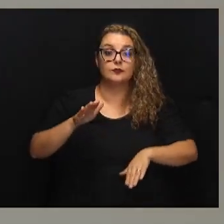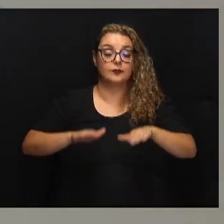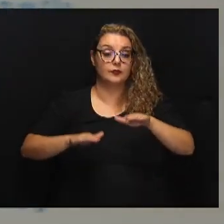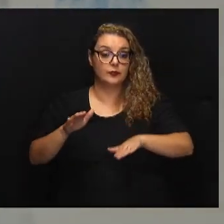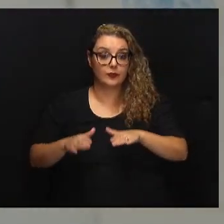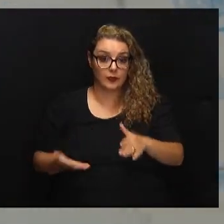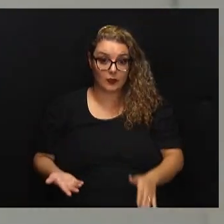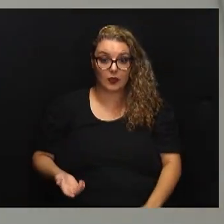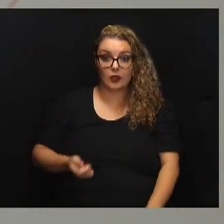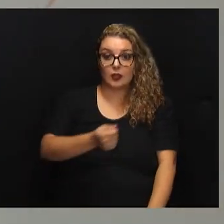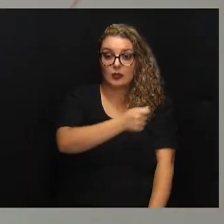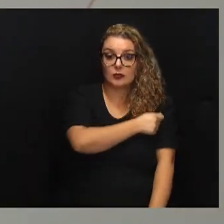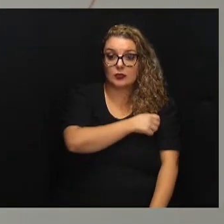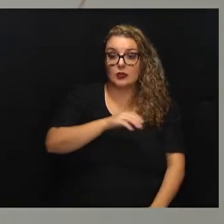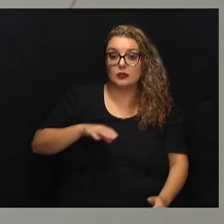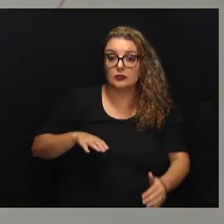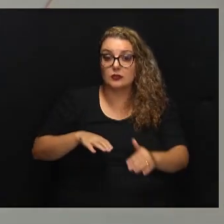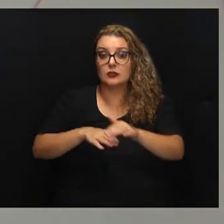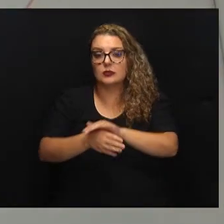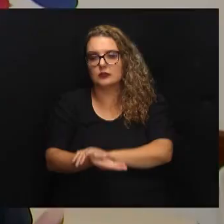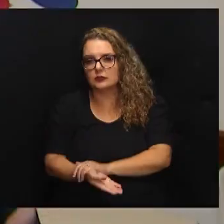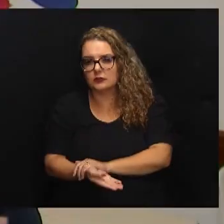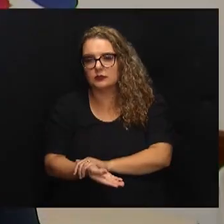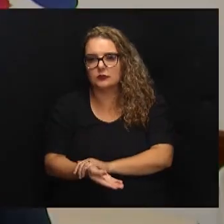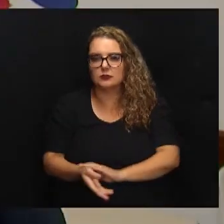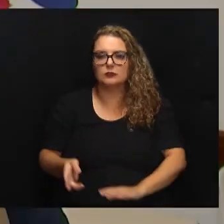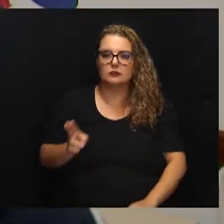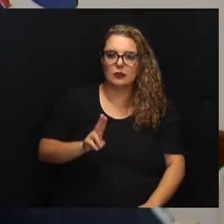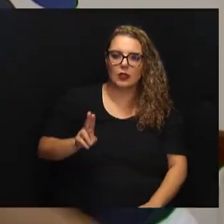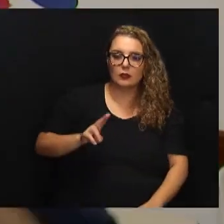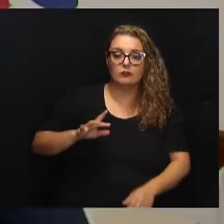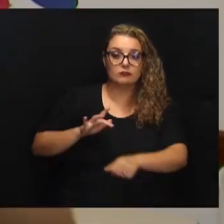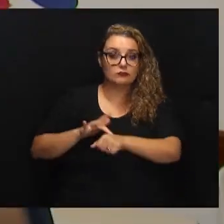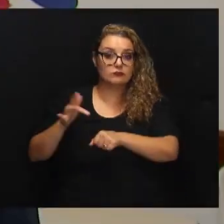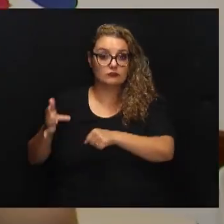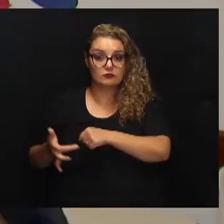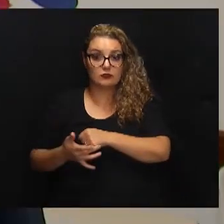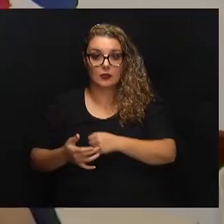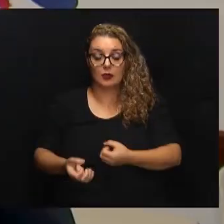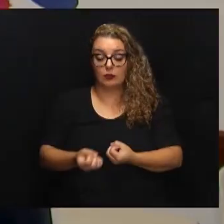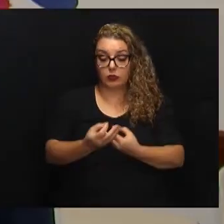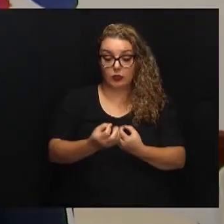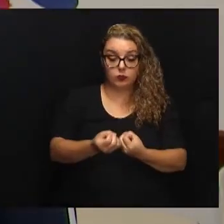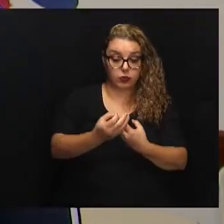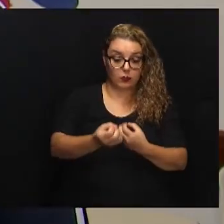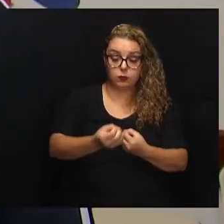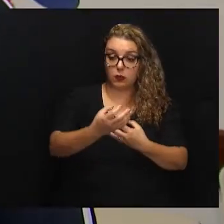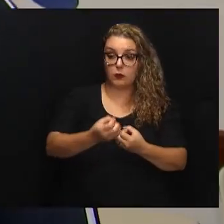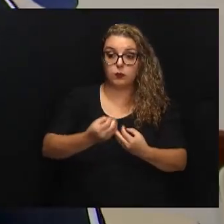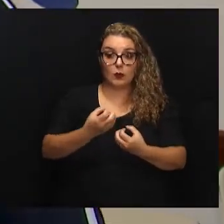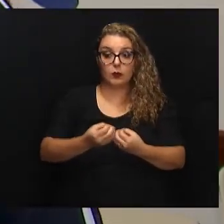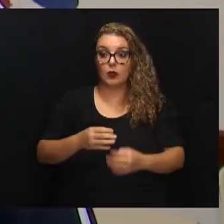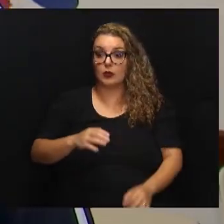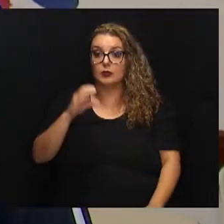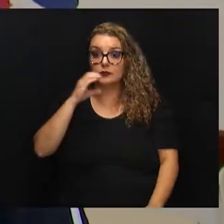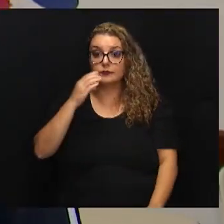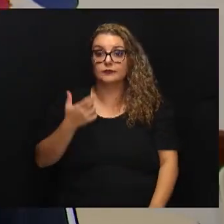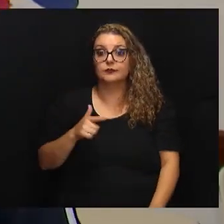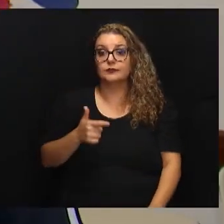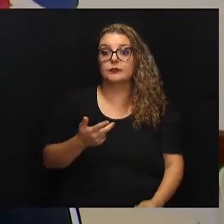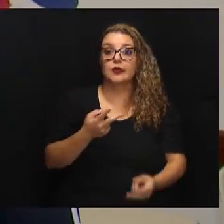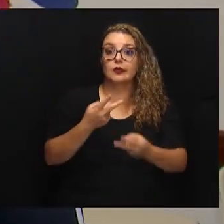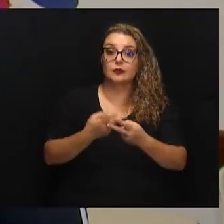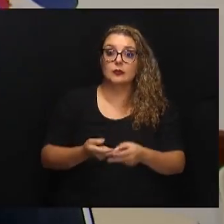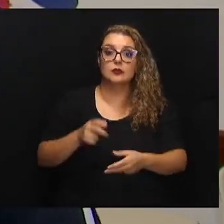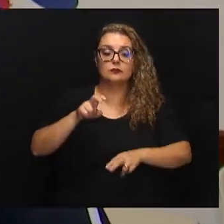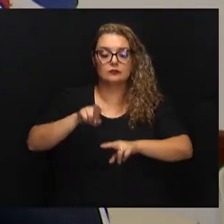o aluno está acostumado pelo uso de rede social com as informações chegarem de forma muito rápida, então ele não tem aquela paciência para